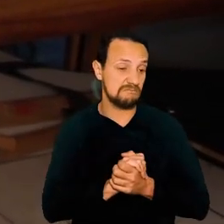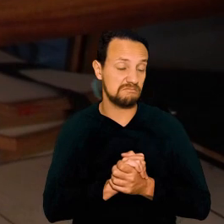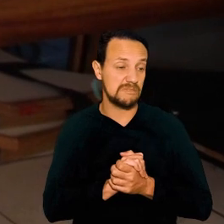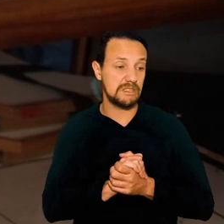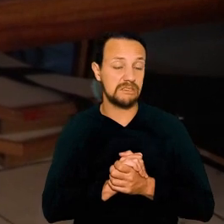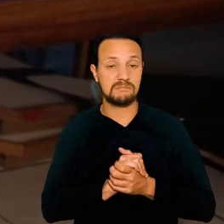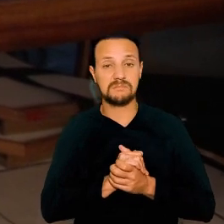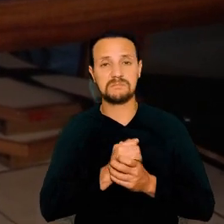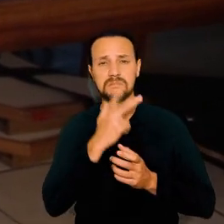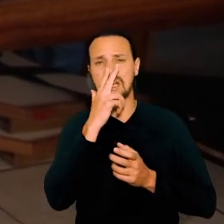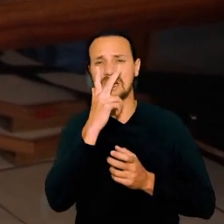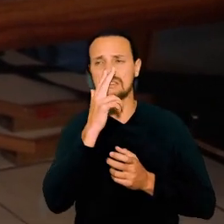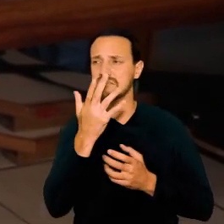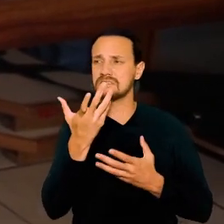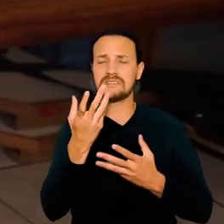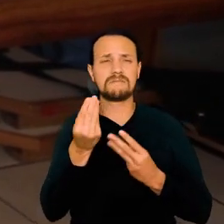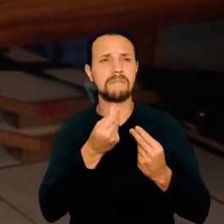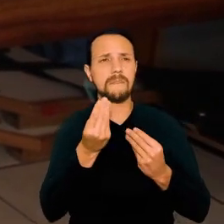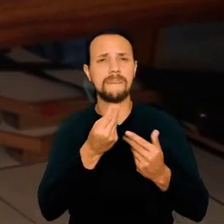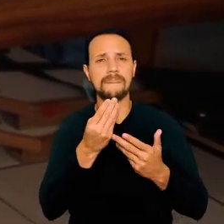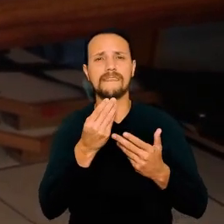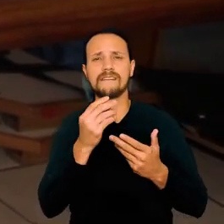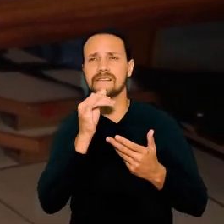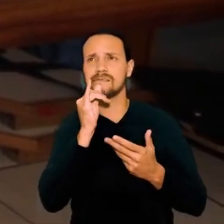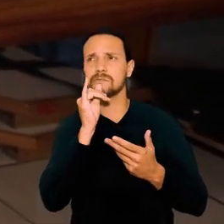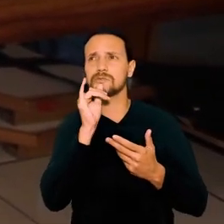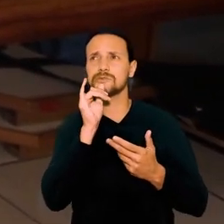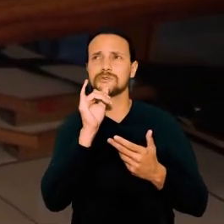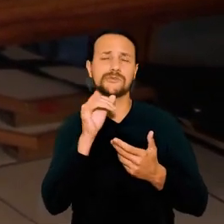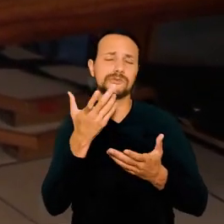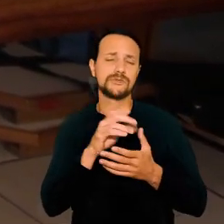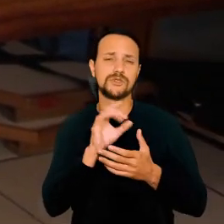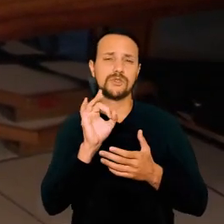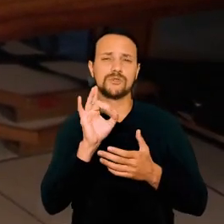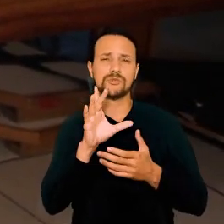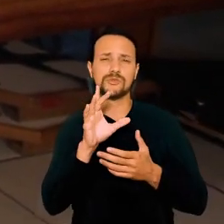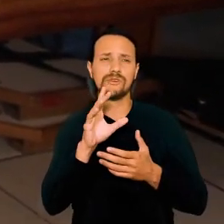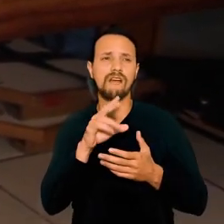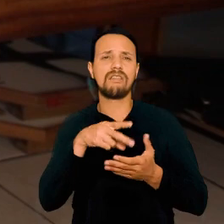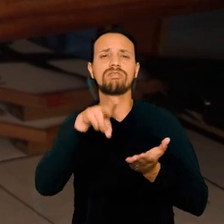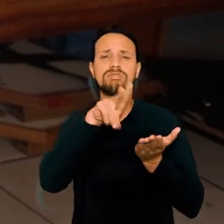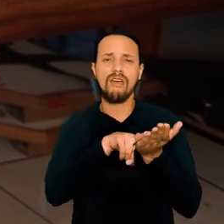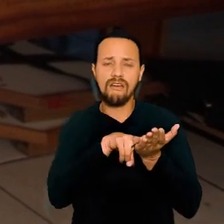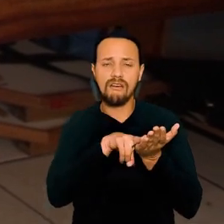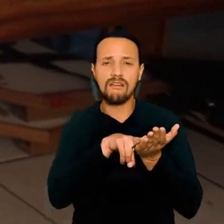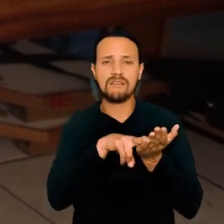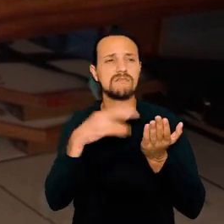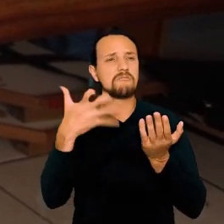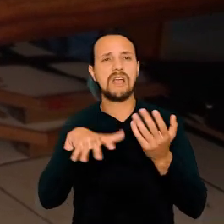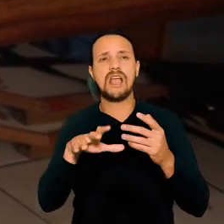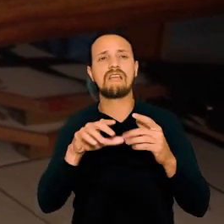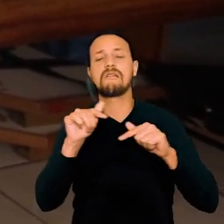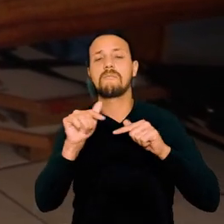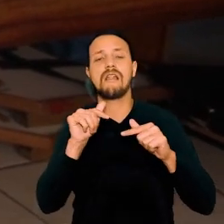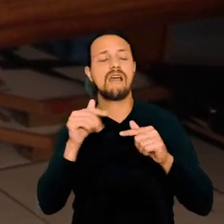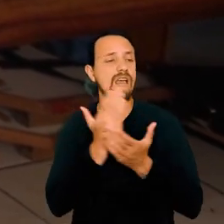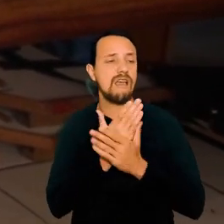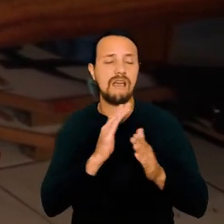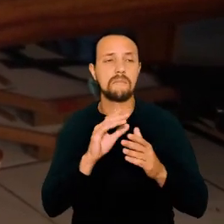das pessoas nas atividades do dia a dia, nas ocupações. E o que são essas ocupações? Elas são todas as atividades que a